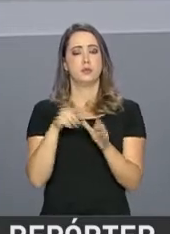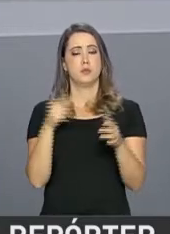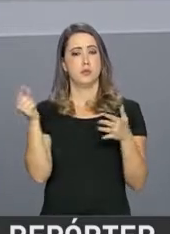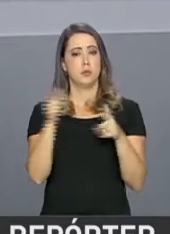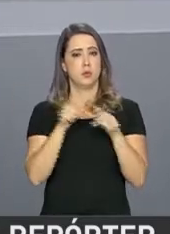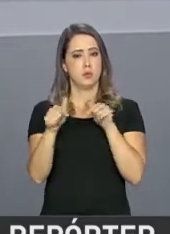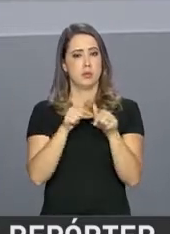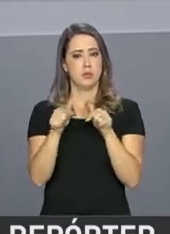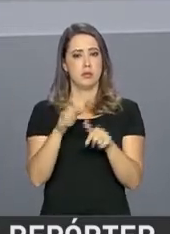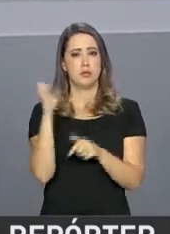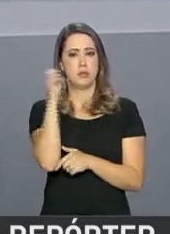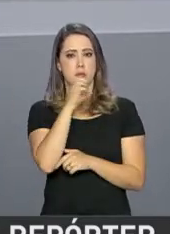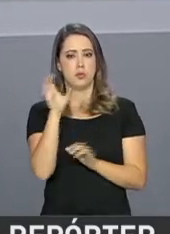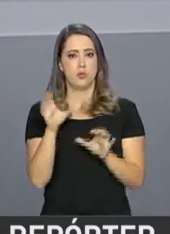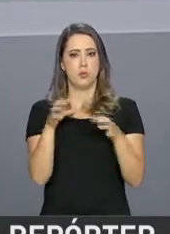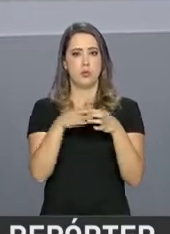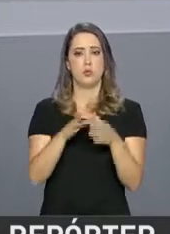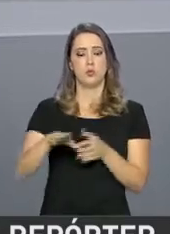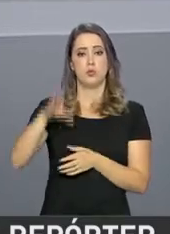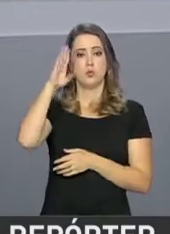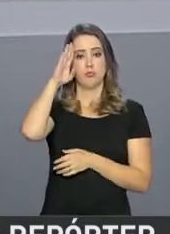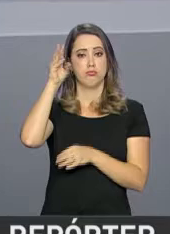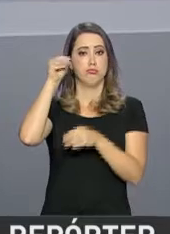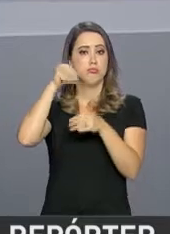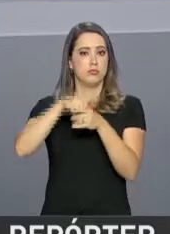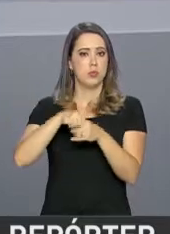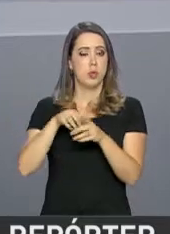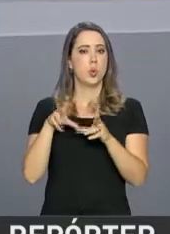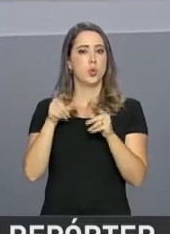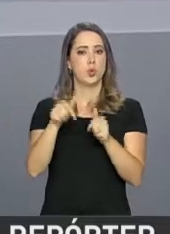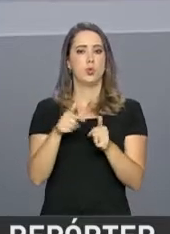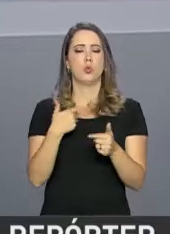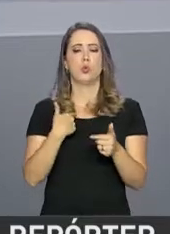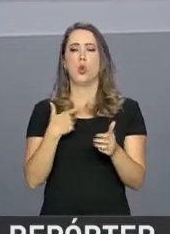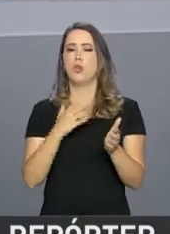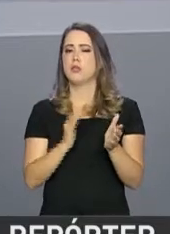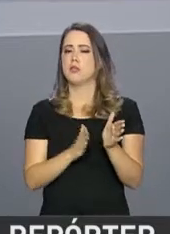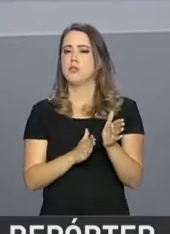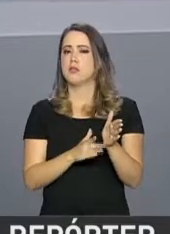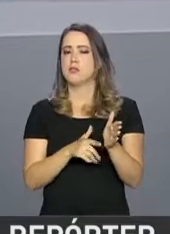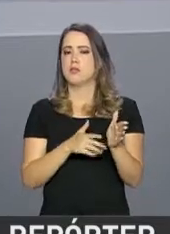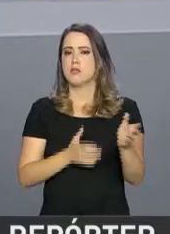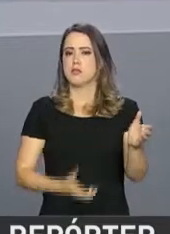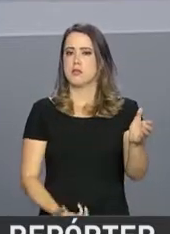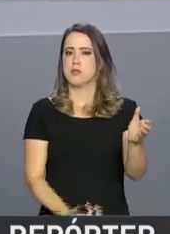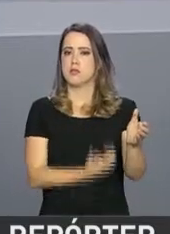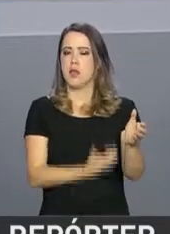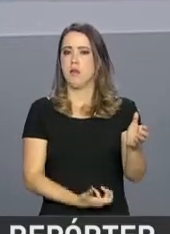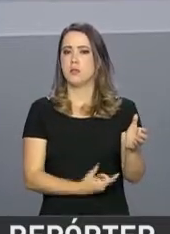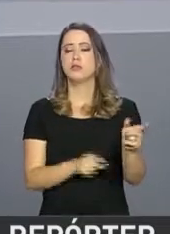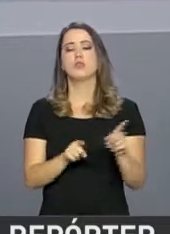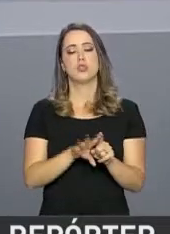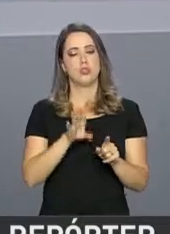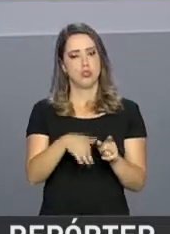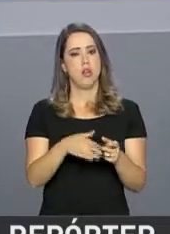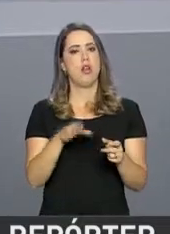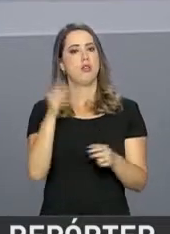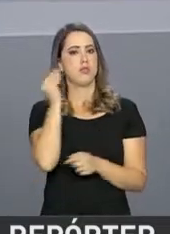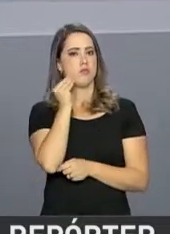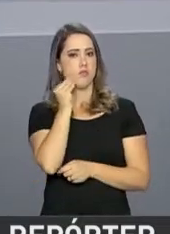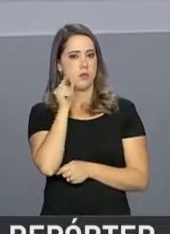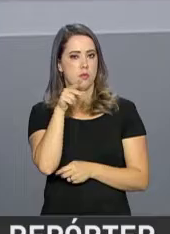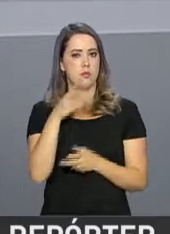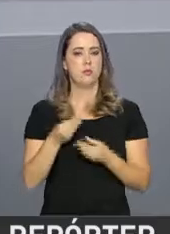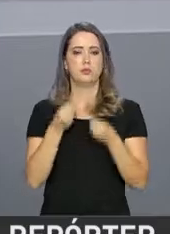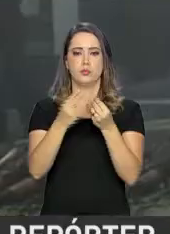promovidas pelo gabinete de intervenção todos os clubes passarão por testes para garantir o funcionamento ea segurança do